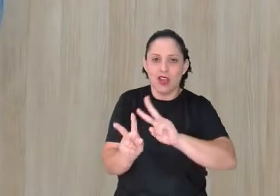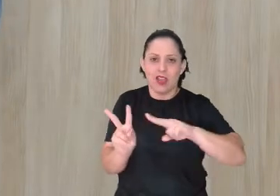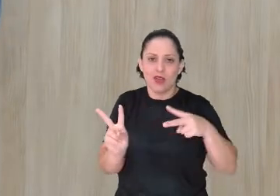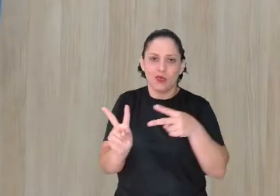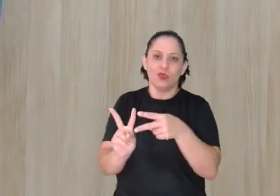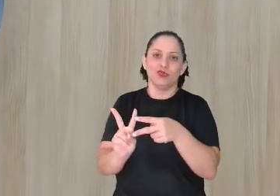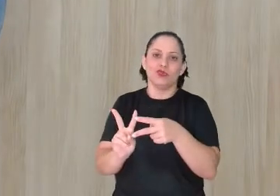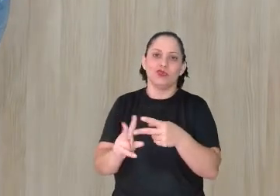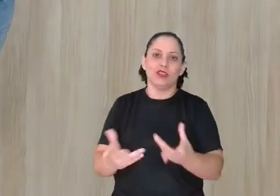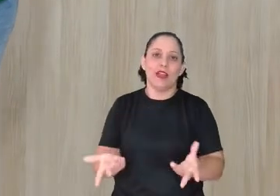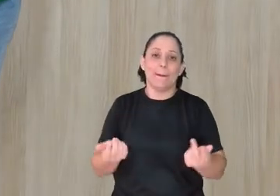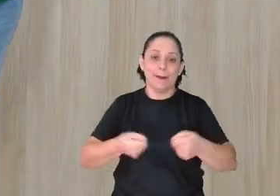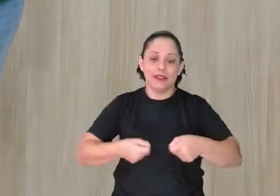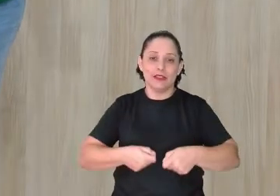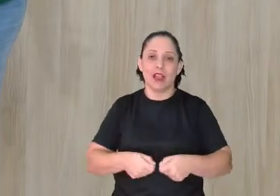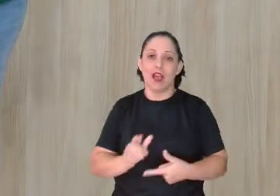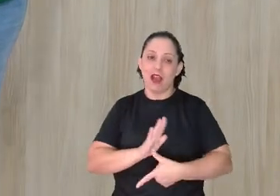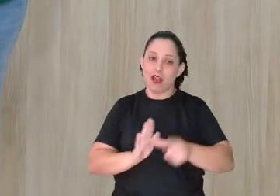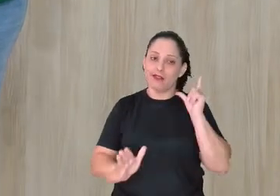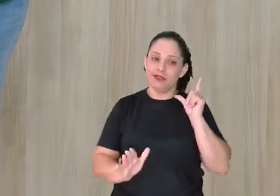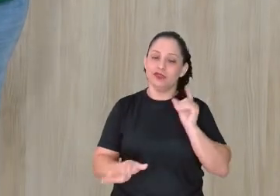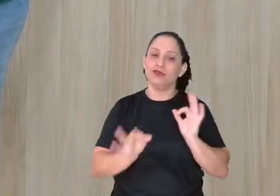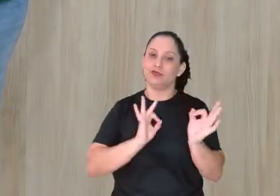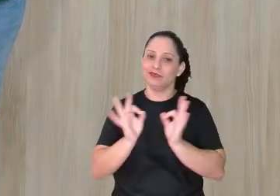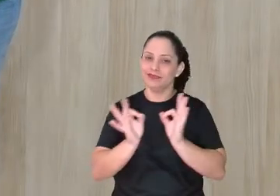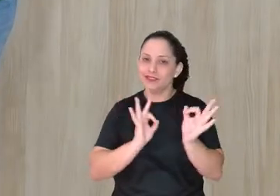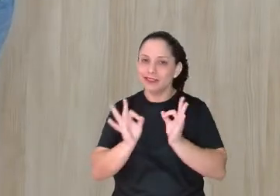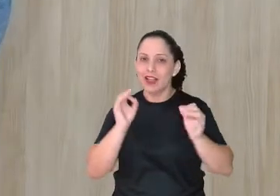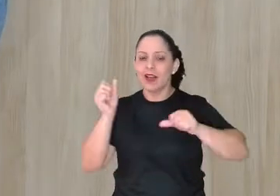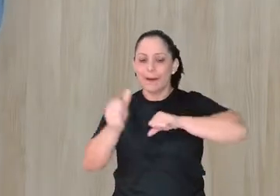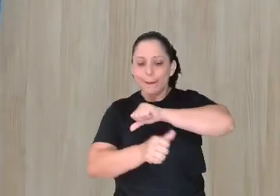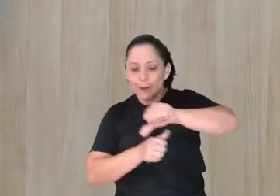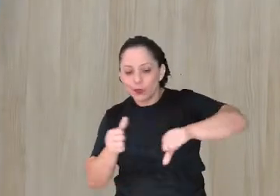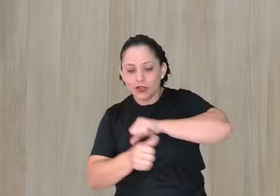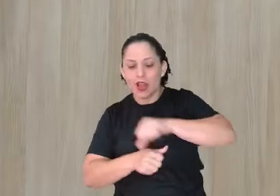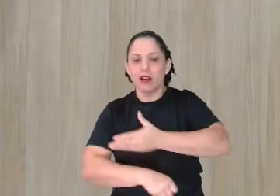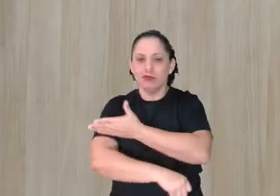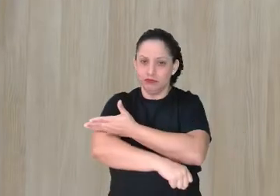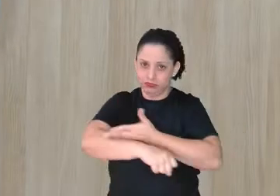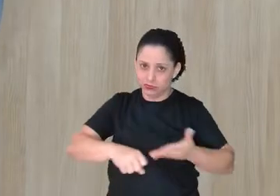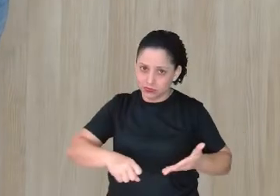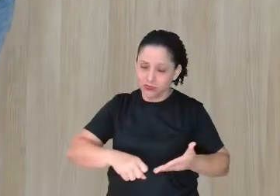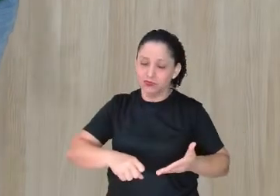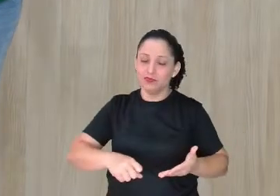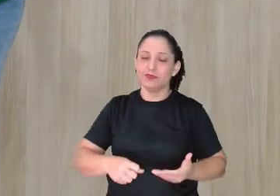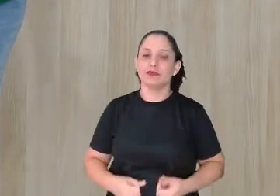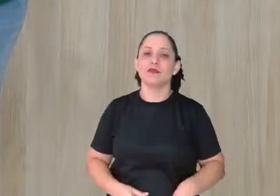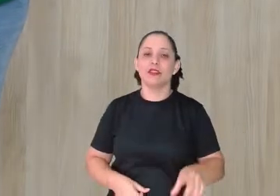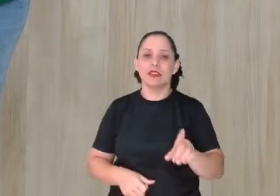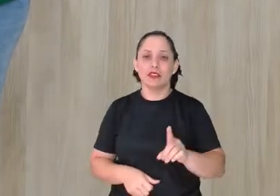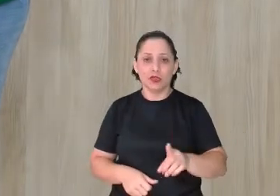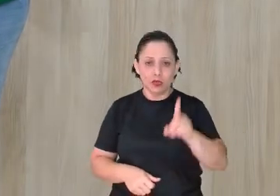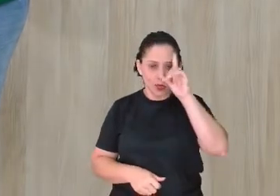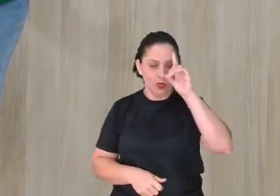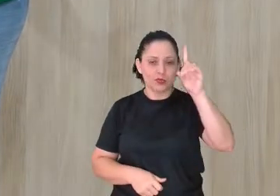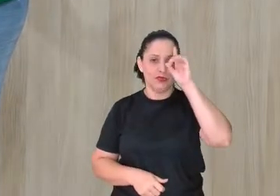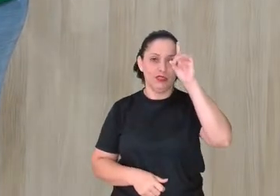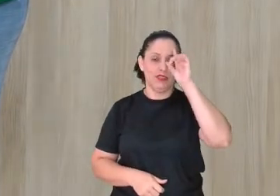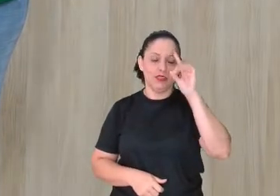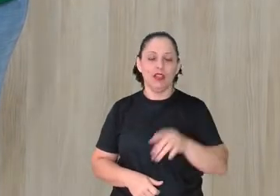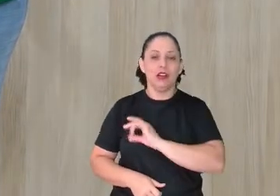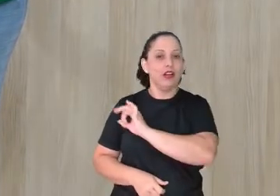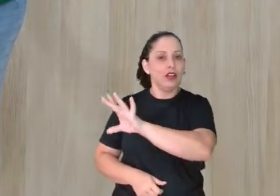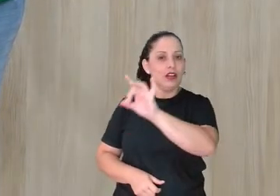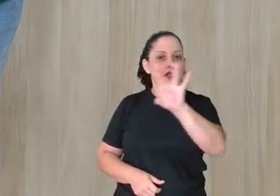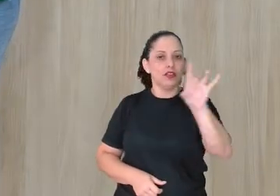preparado para isso. Por isso que temos que começar a mudar nossos hábitos, né, cotidianos. Nós, como indivíduos,